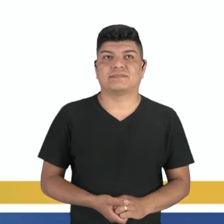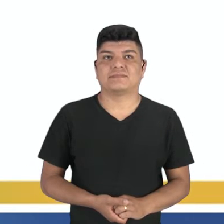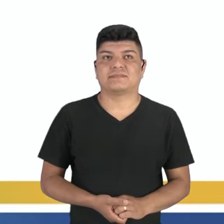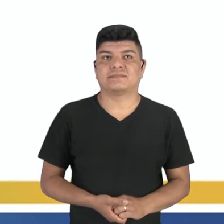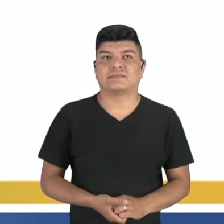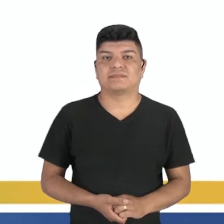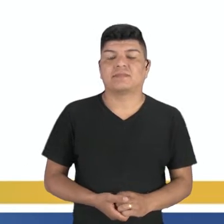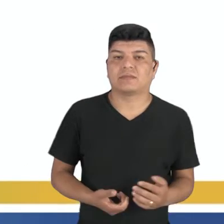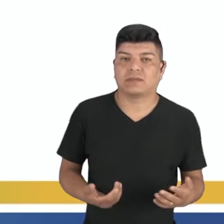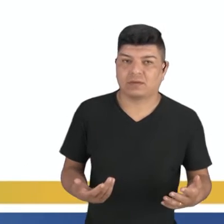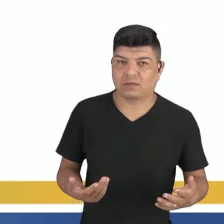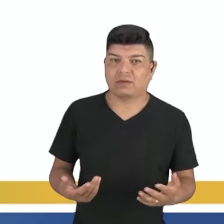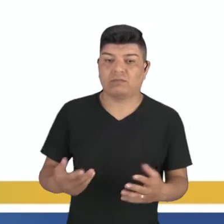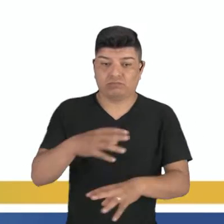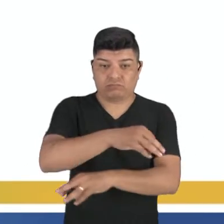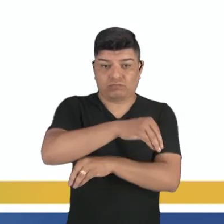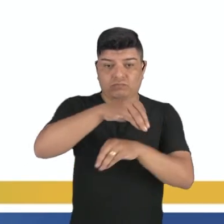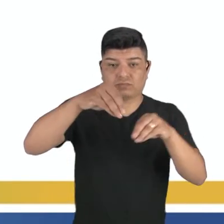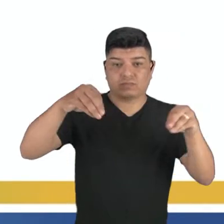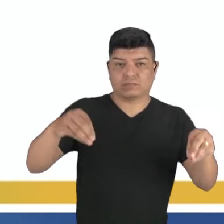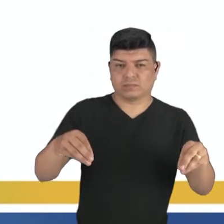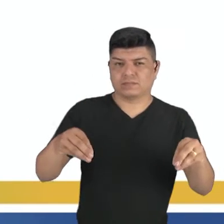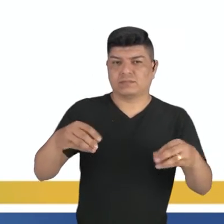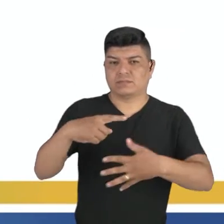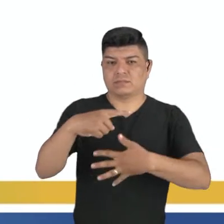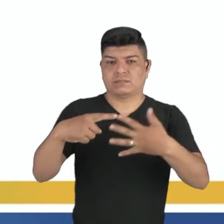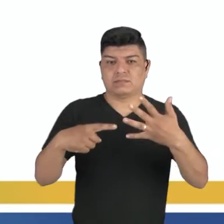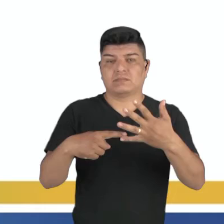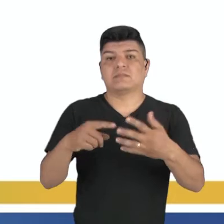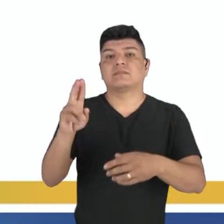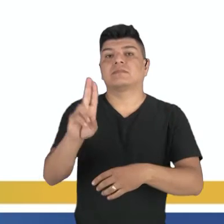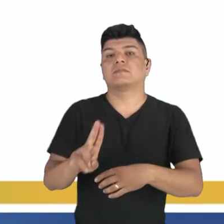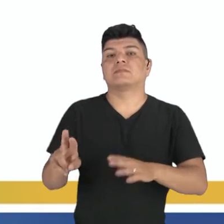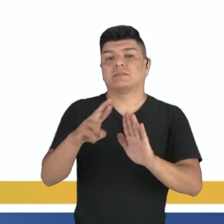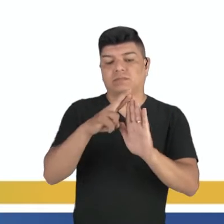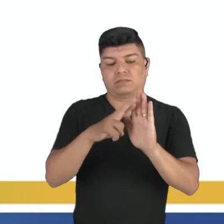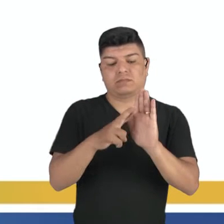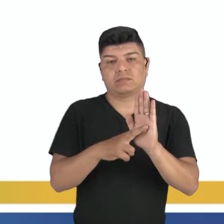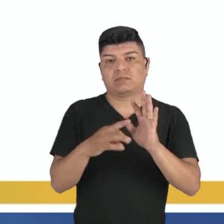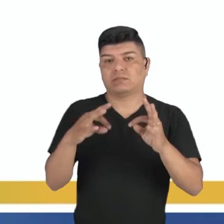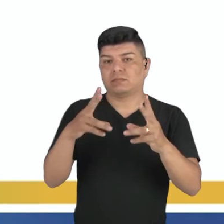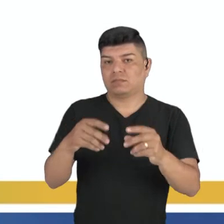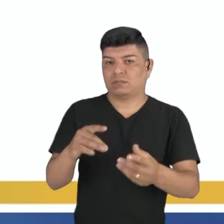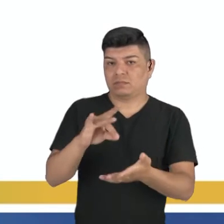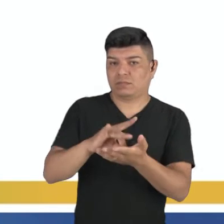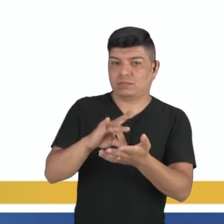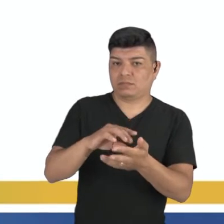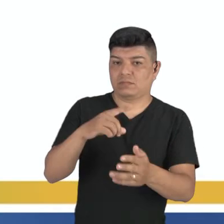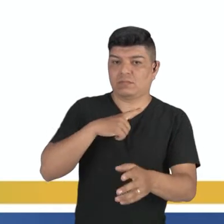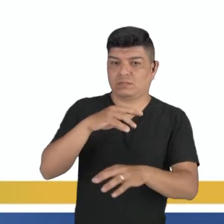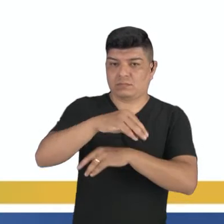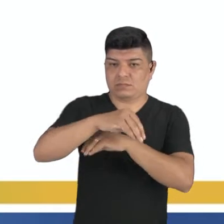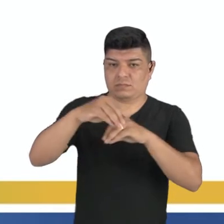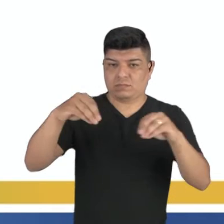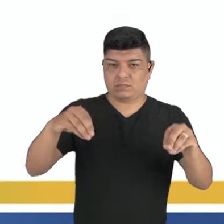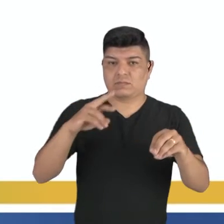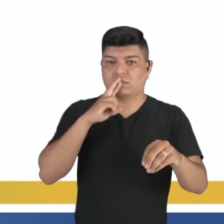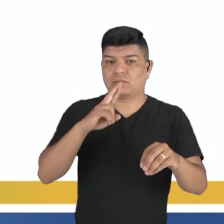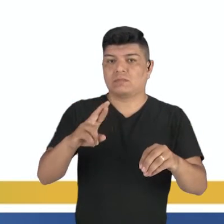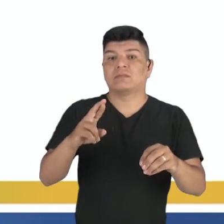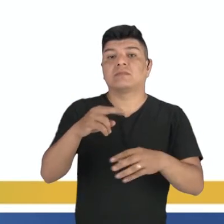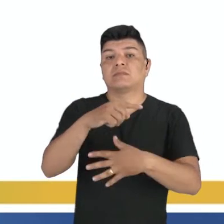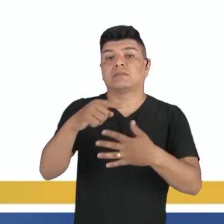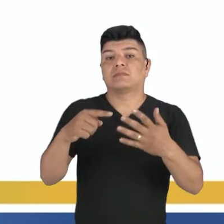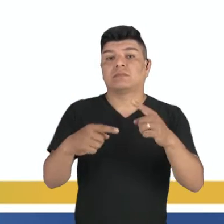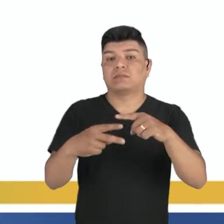Bom, falando aí sobre o elemento inverso, né? Para essa propriedade é aplicada a seguinte regra: para todo número real existe um inverso. Então, o resultado da